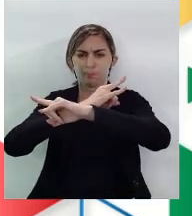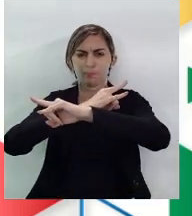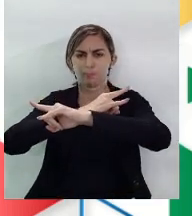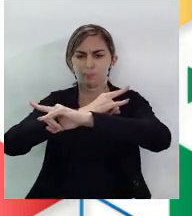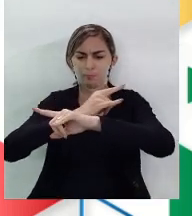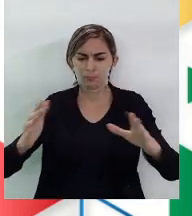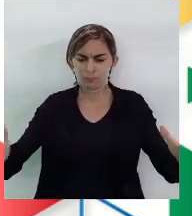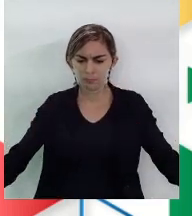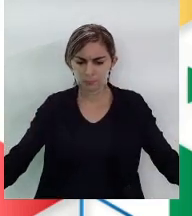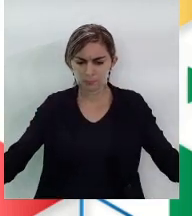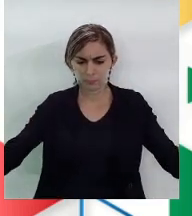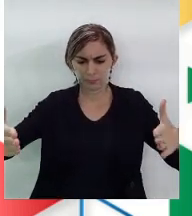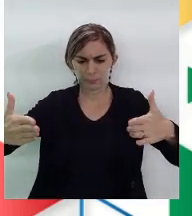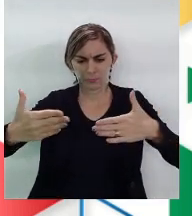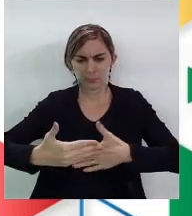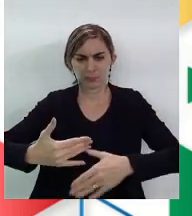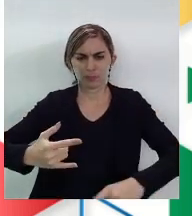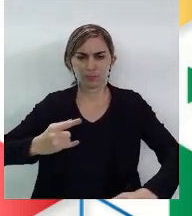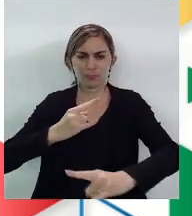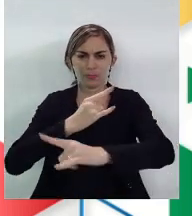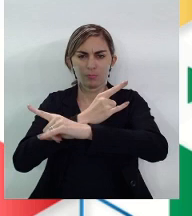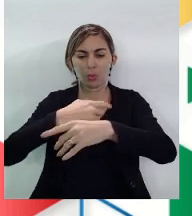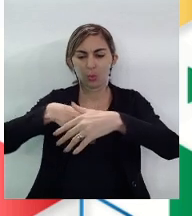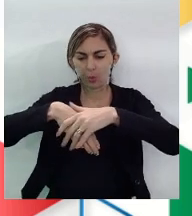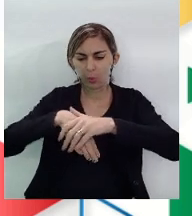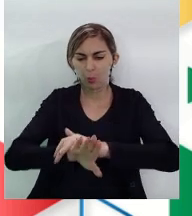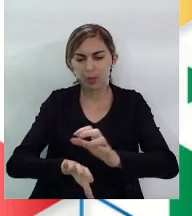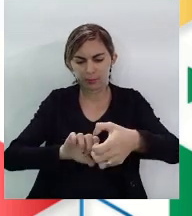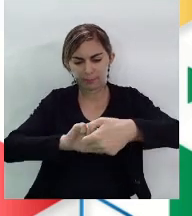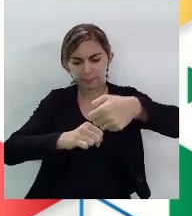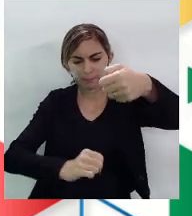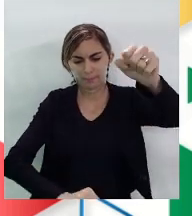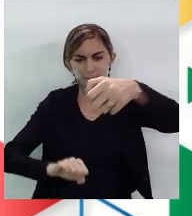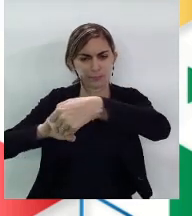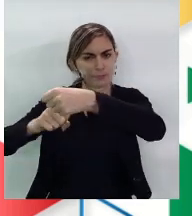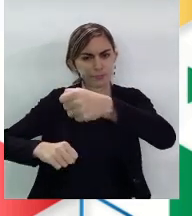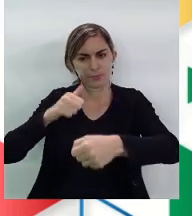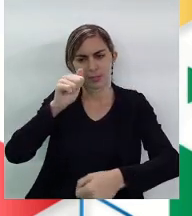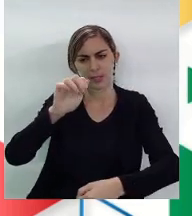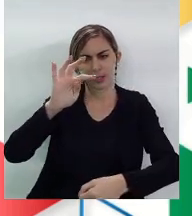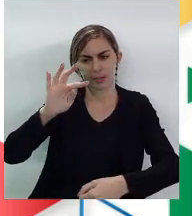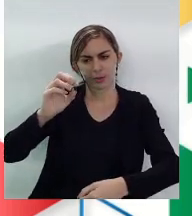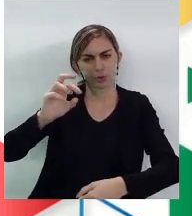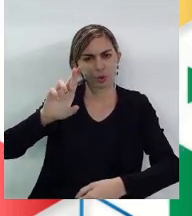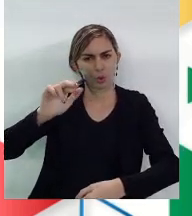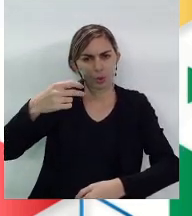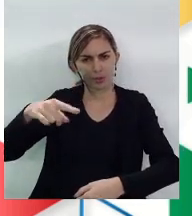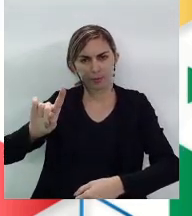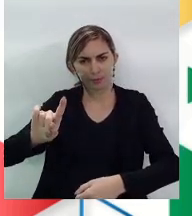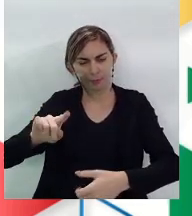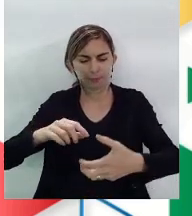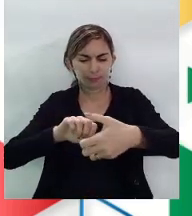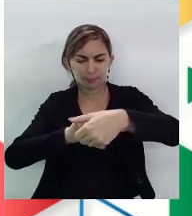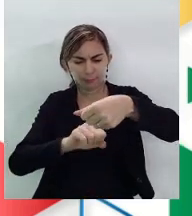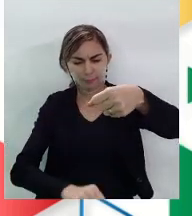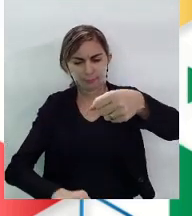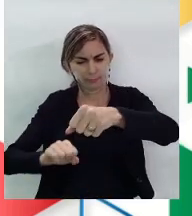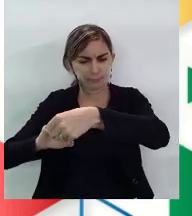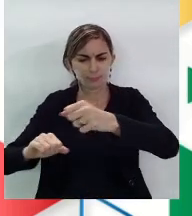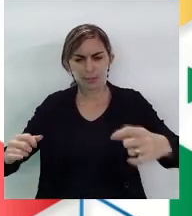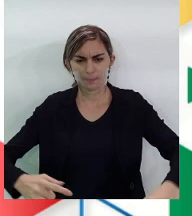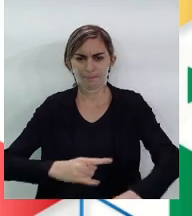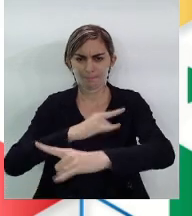são guardados os pergaminhos sagrados da Torá. Segundo a tradição religiosa, a